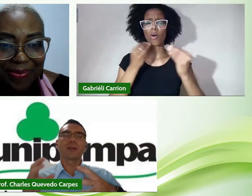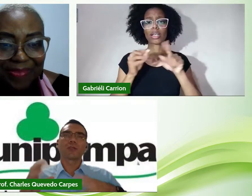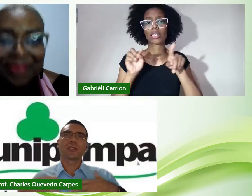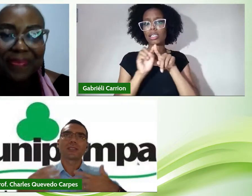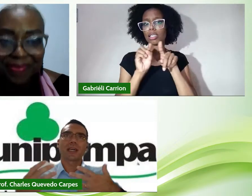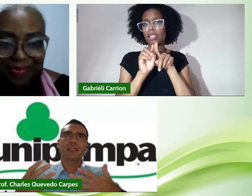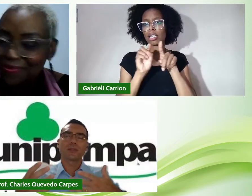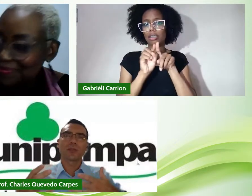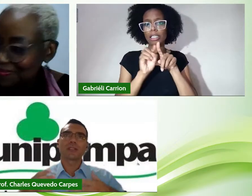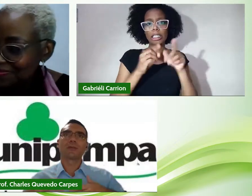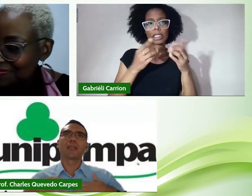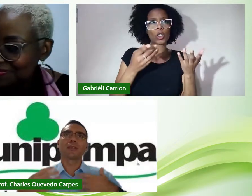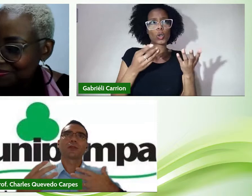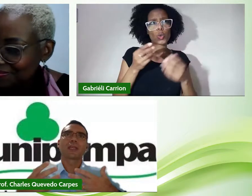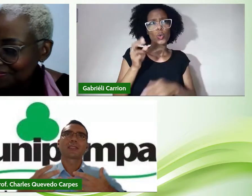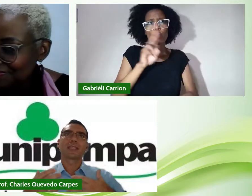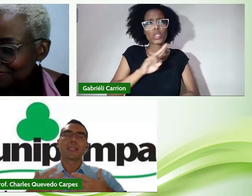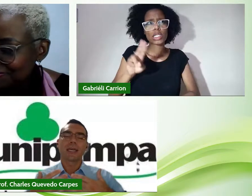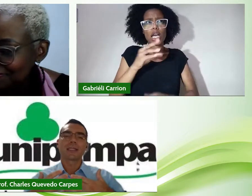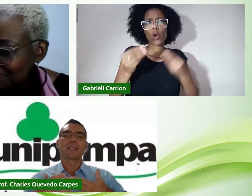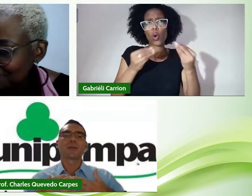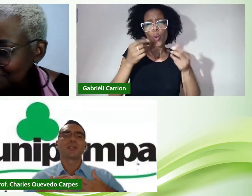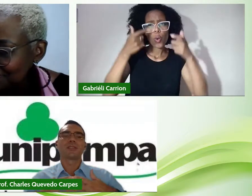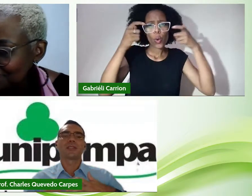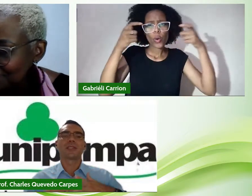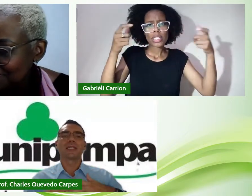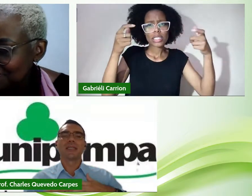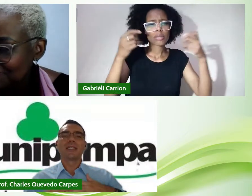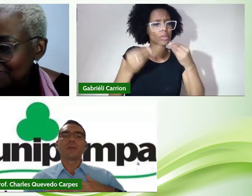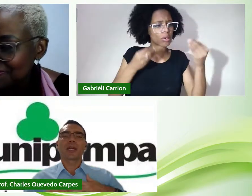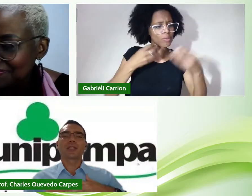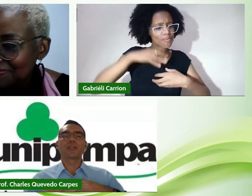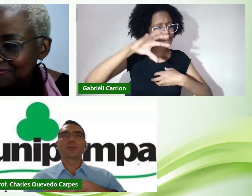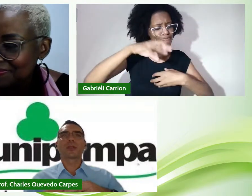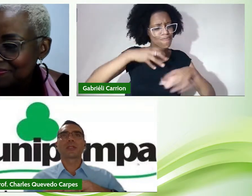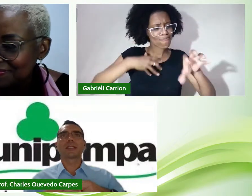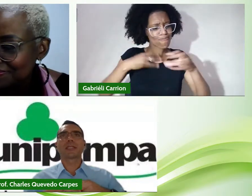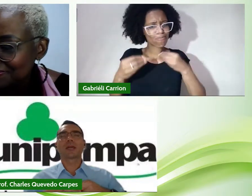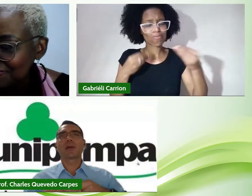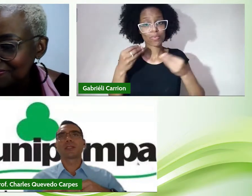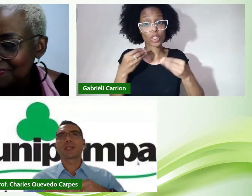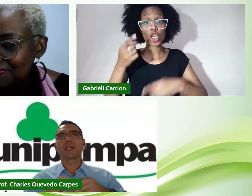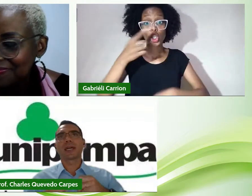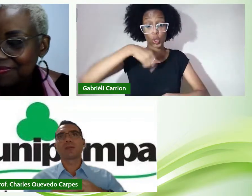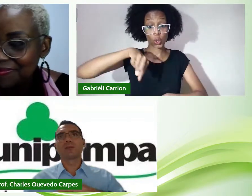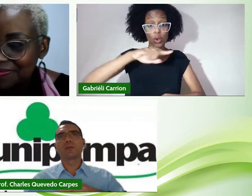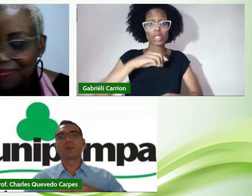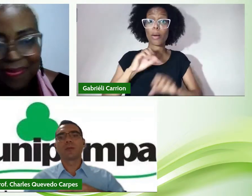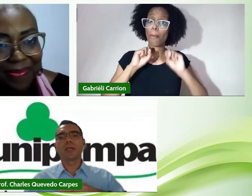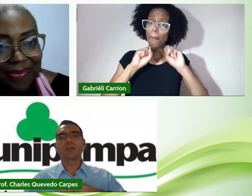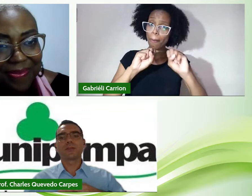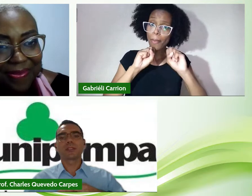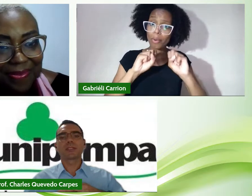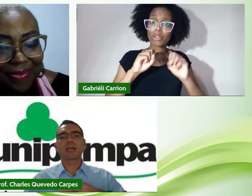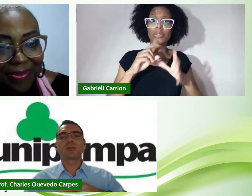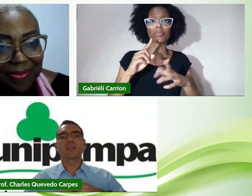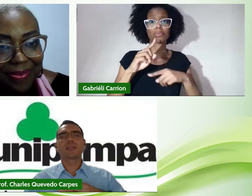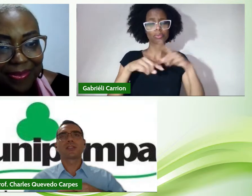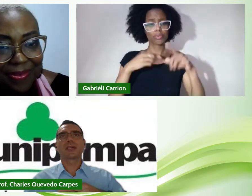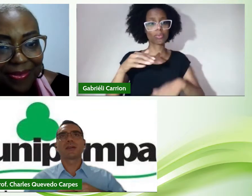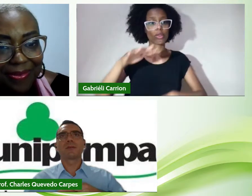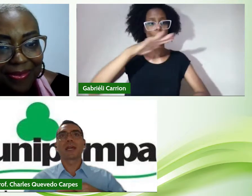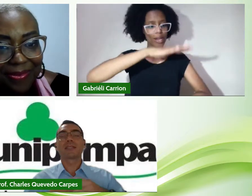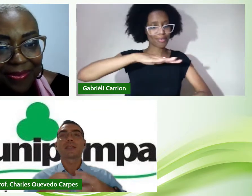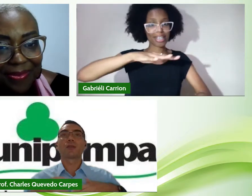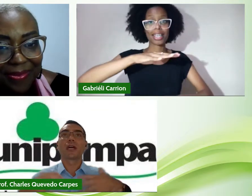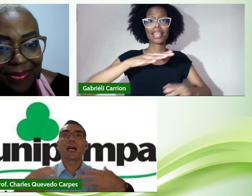pode utilizar esse conhecimento, né, essa ideia de empatia, né, para que a gente possa ser capaz de criar um ambiente universitário que ele